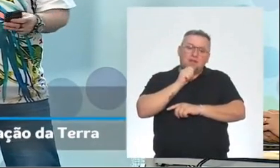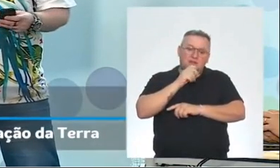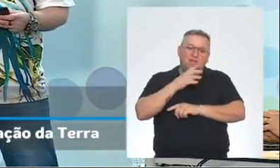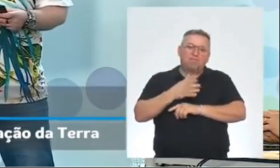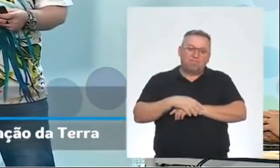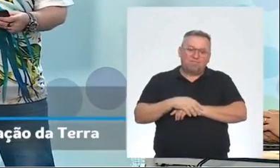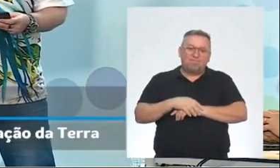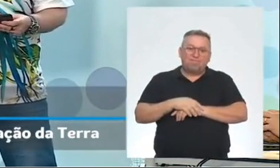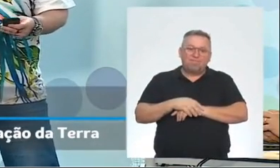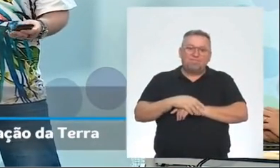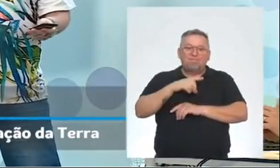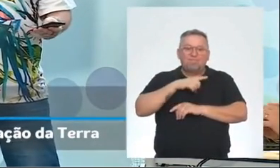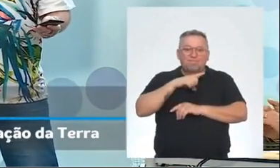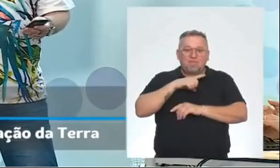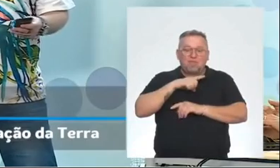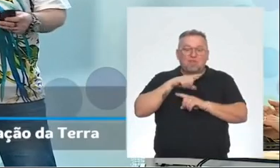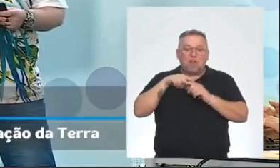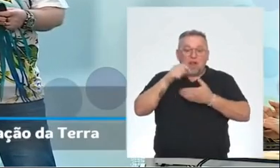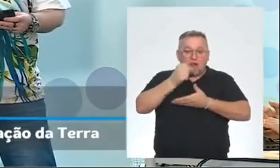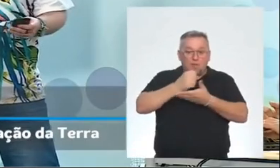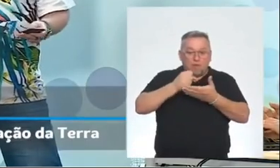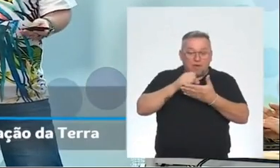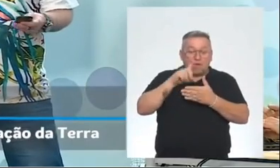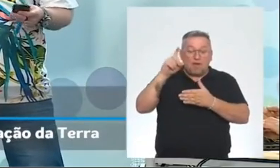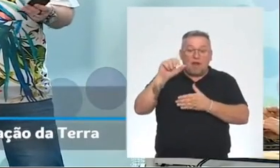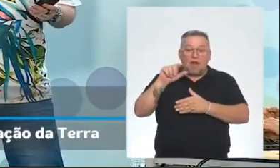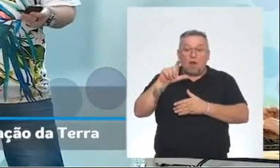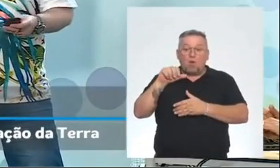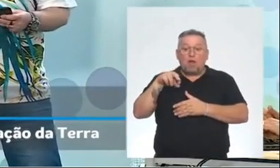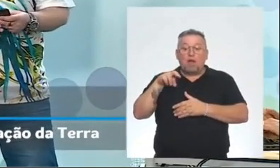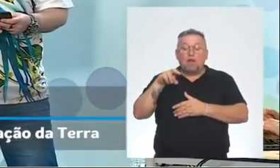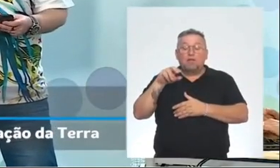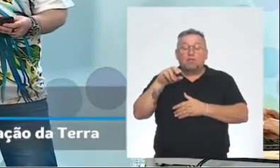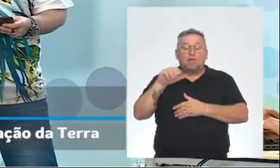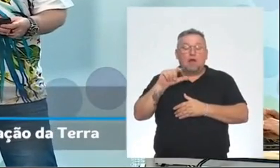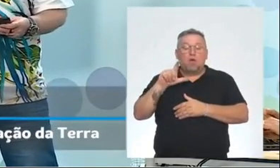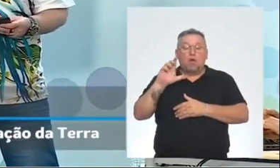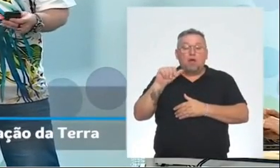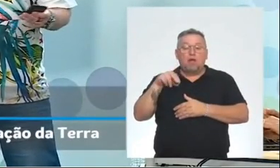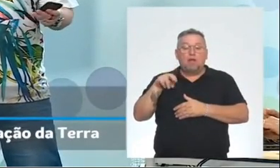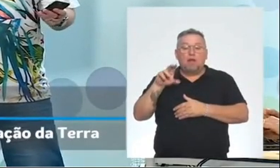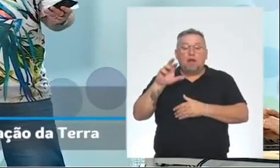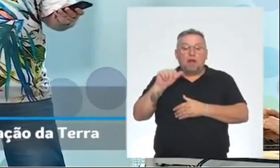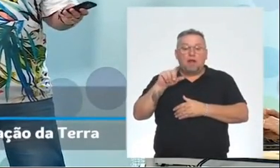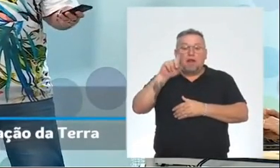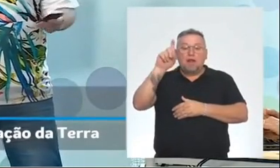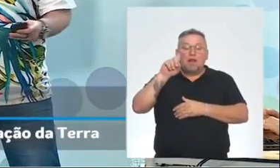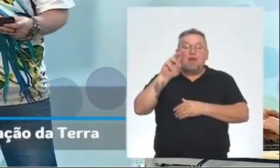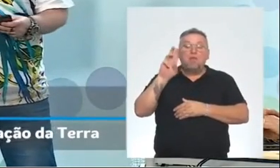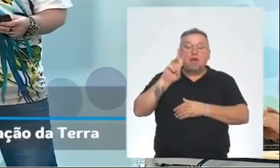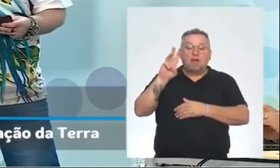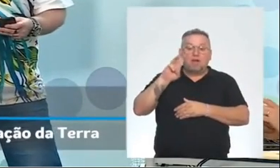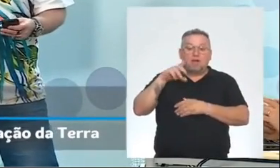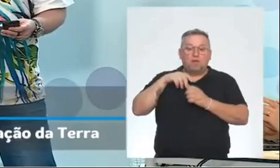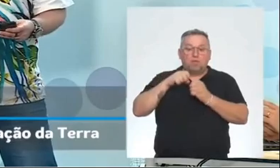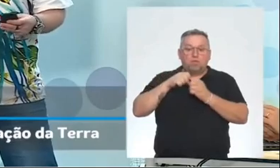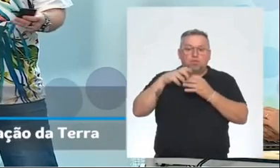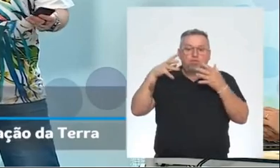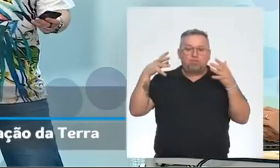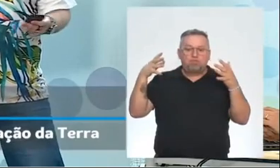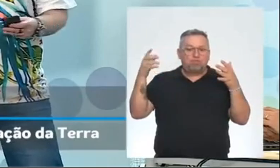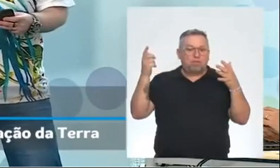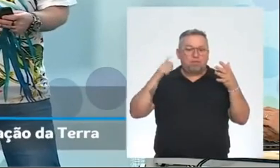né, a base de lançamento de Alcântara, né, do Maranhão, mas ocorreu problemas, houve uma explosão, né, e agora